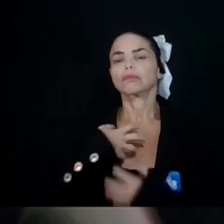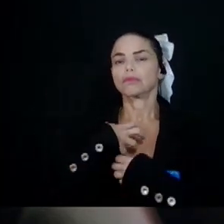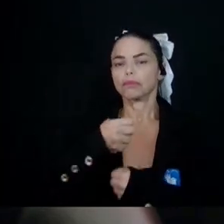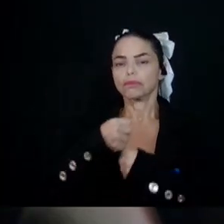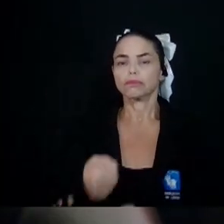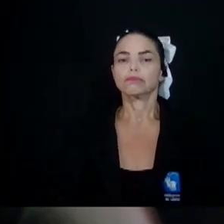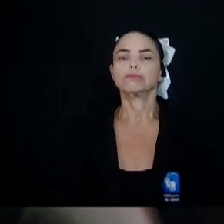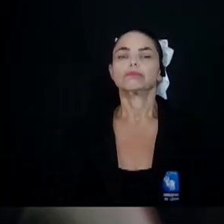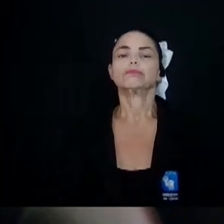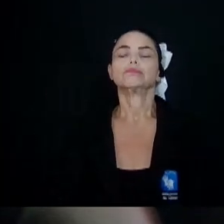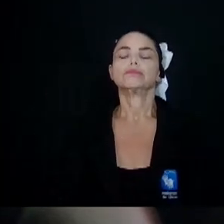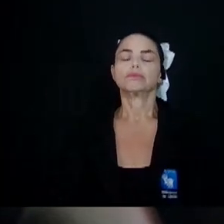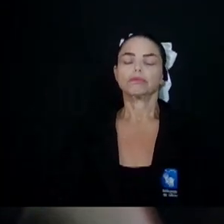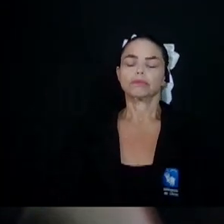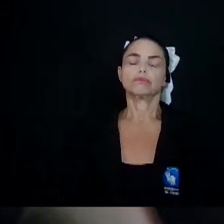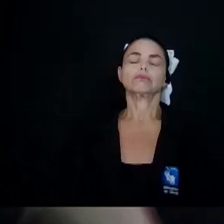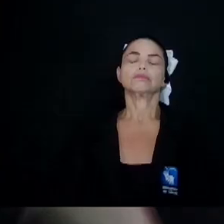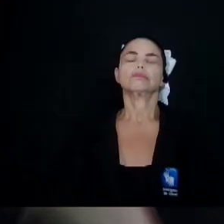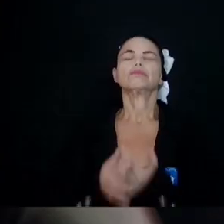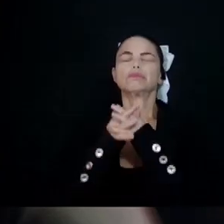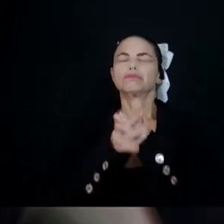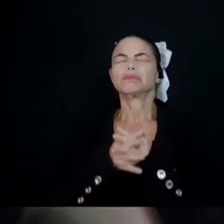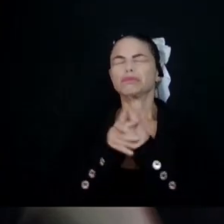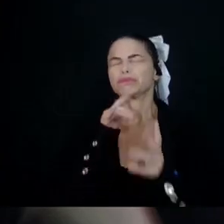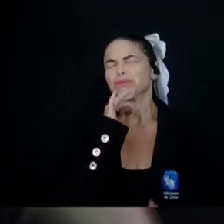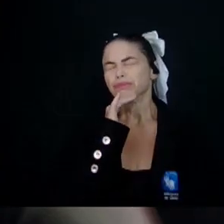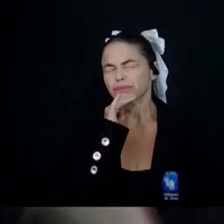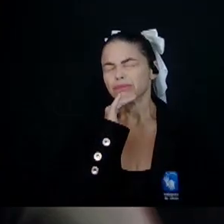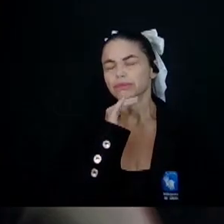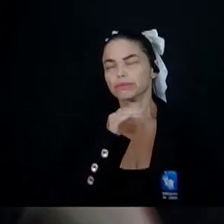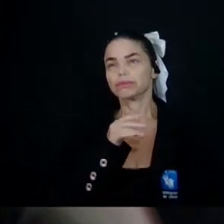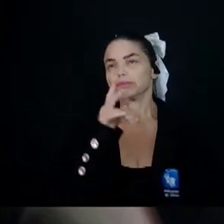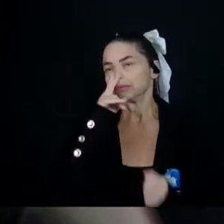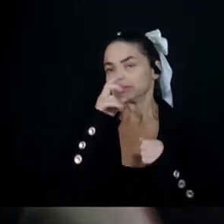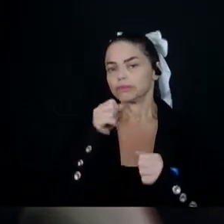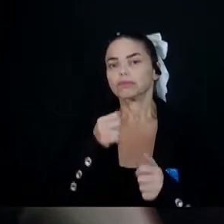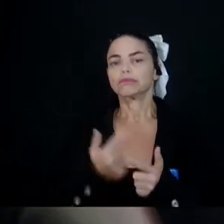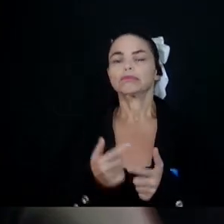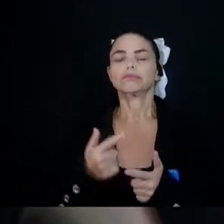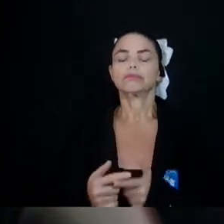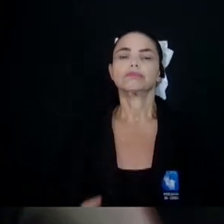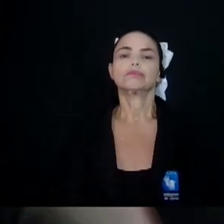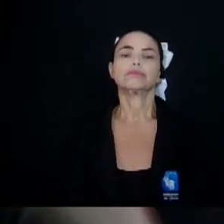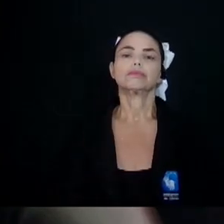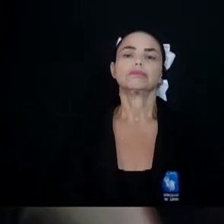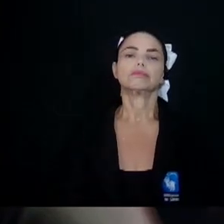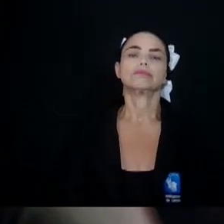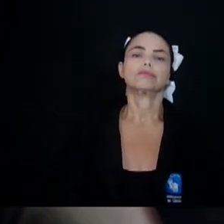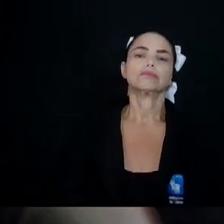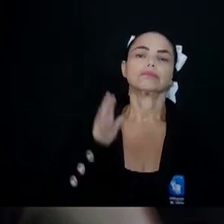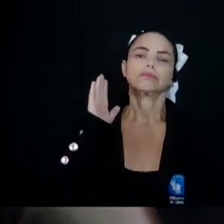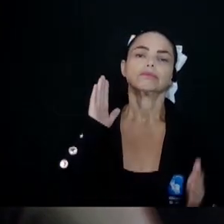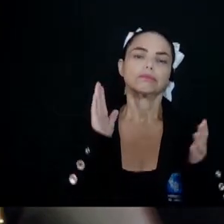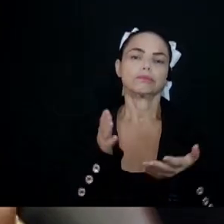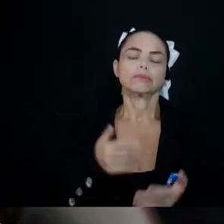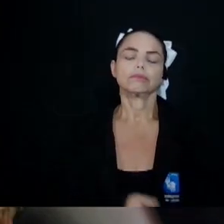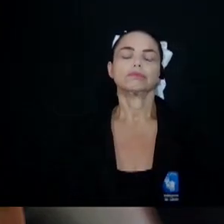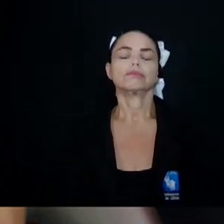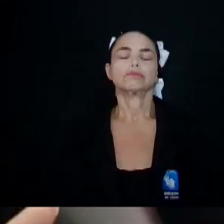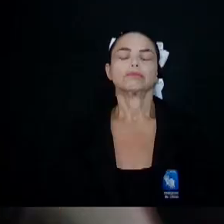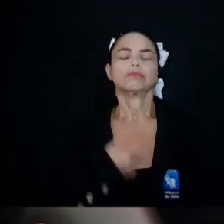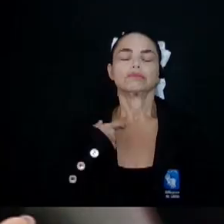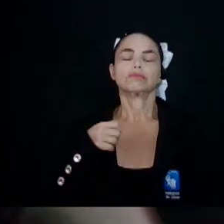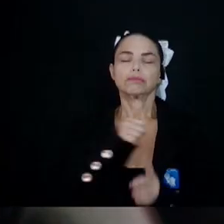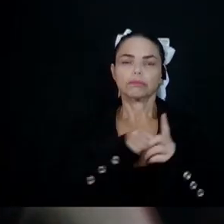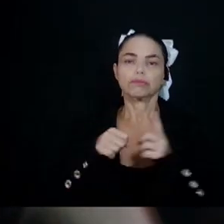Né? Então isso acaba sendo muito, muito forte, porque já é uma parte da sociedade